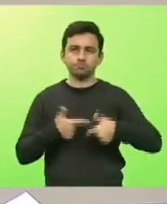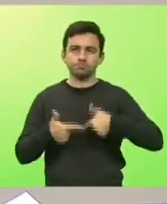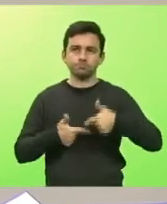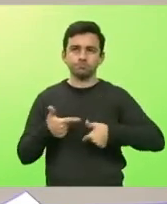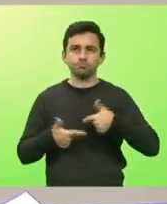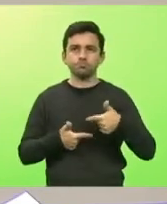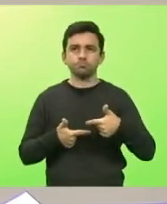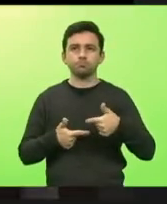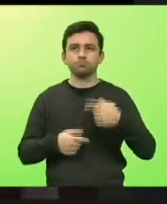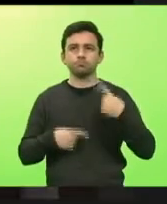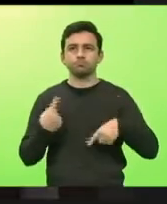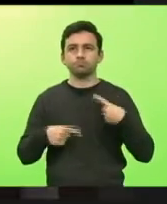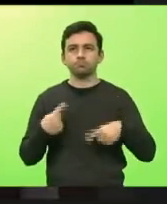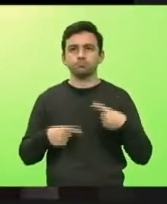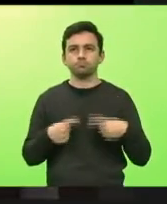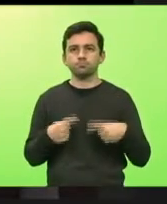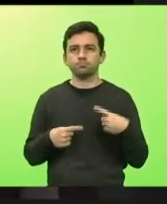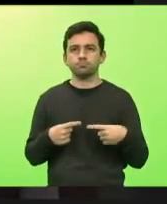Em discussão.